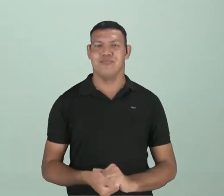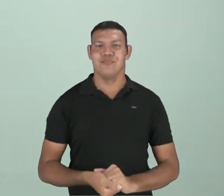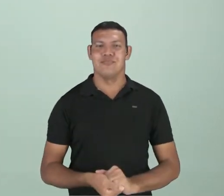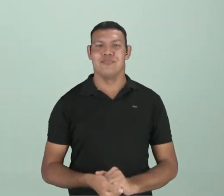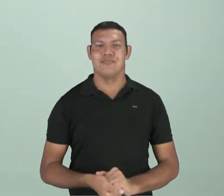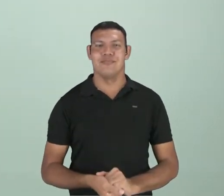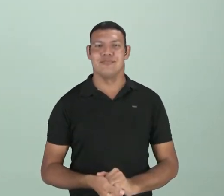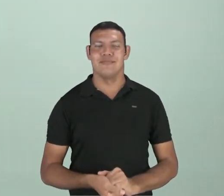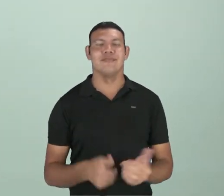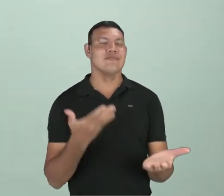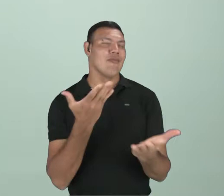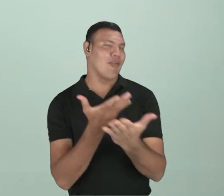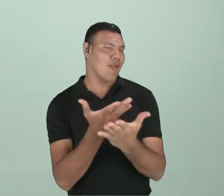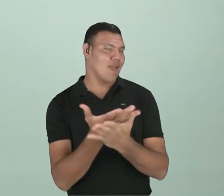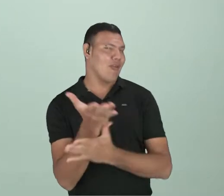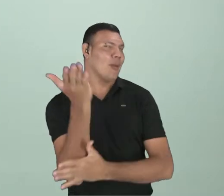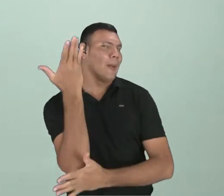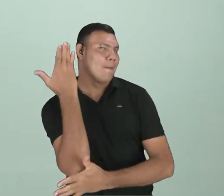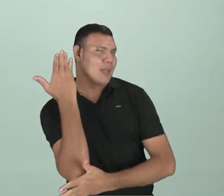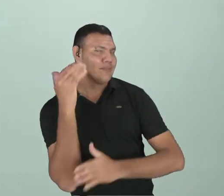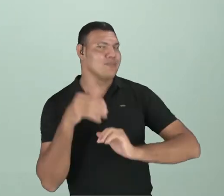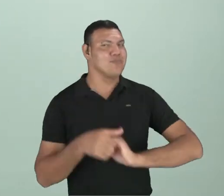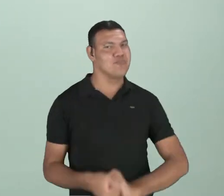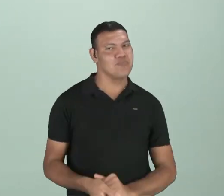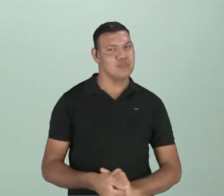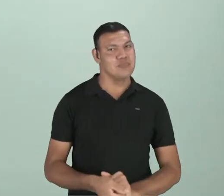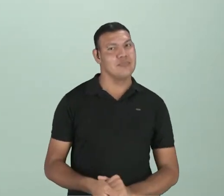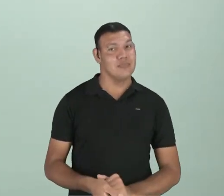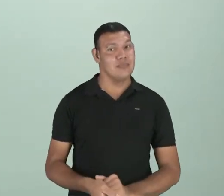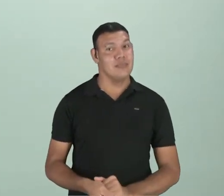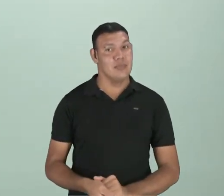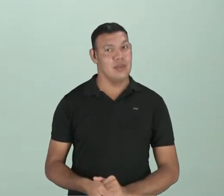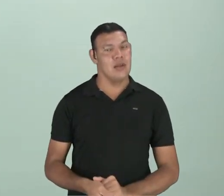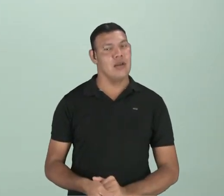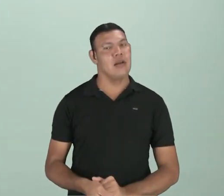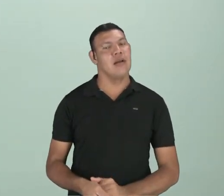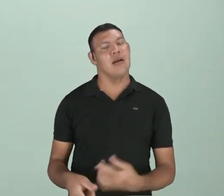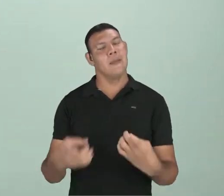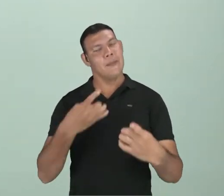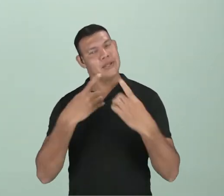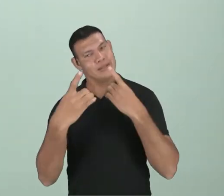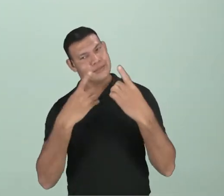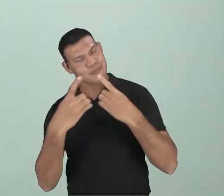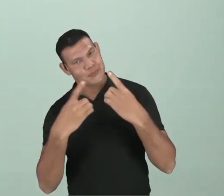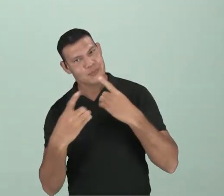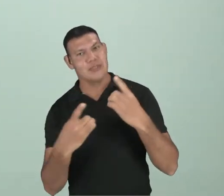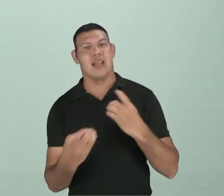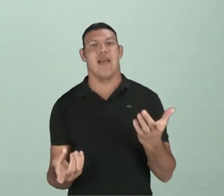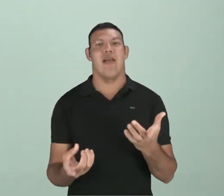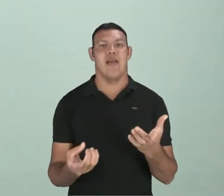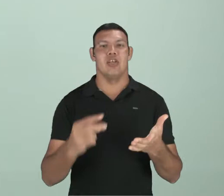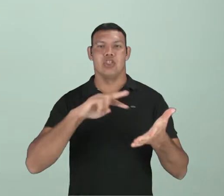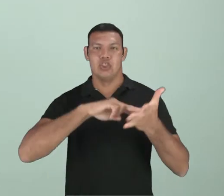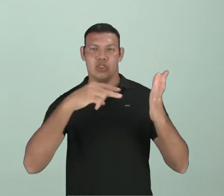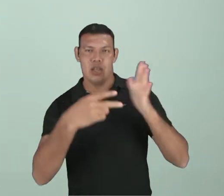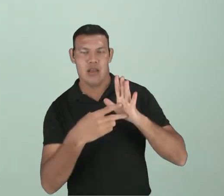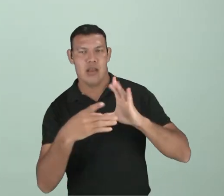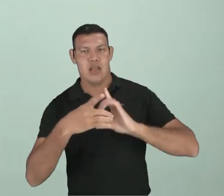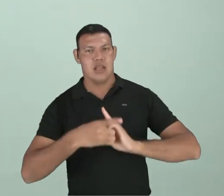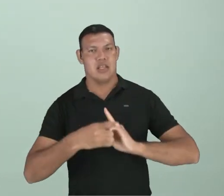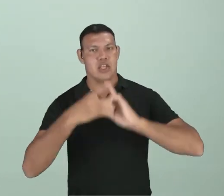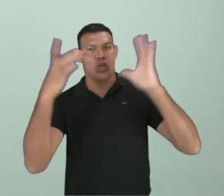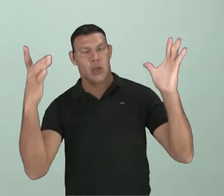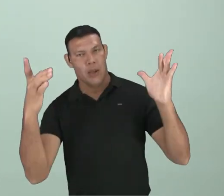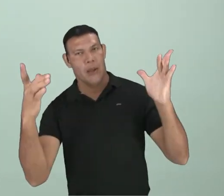que nós na aula passada discutimos sobre democracia, né? O que seria democracia, que é esse governo